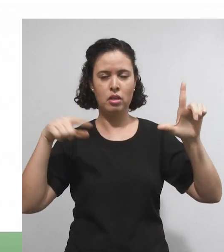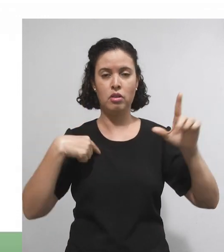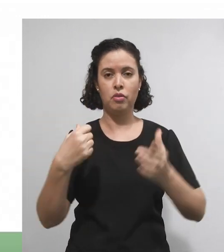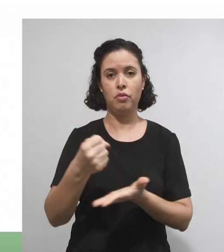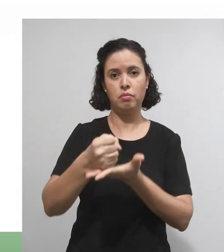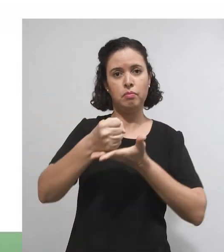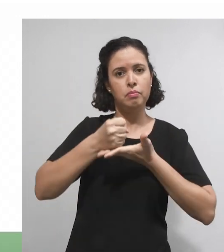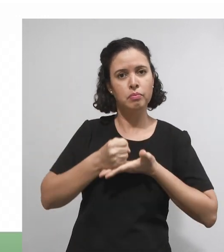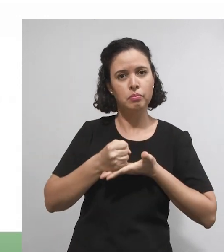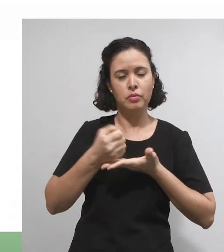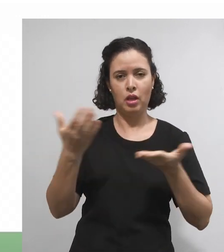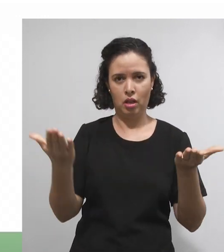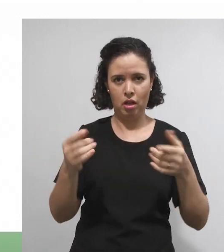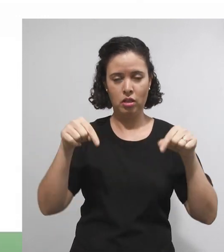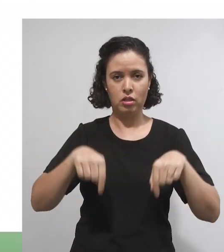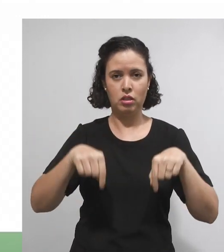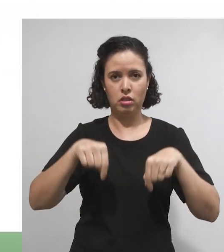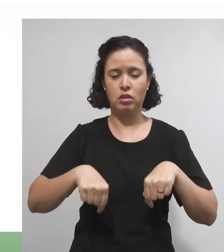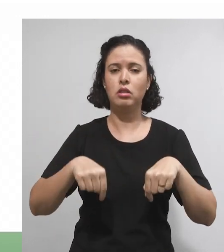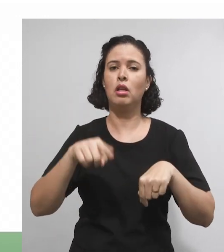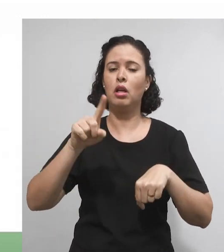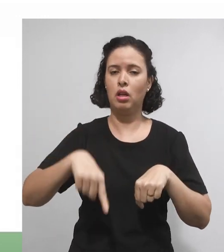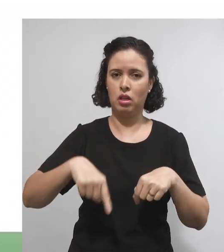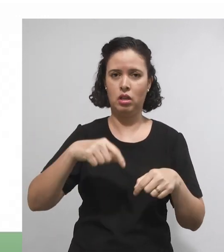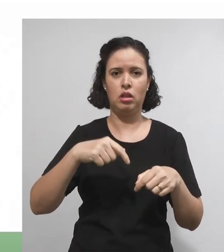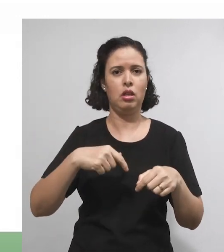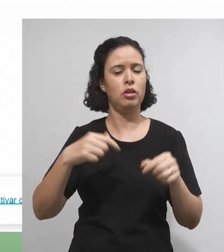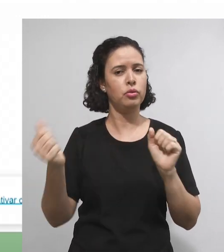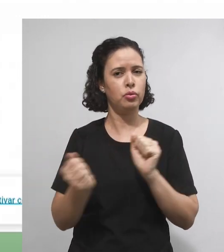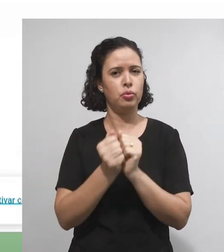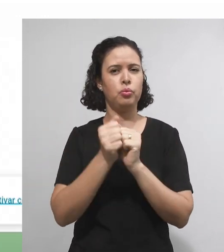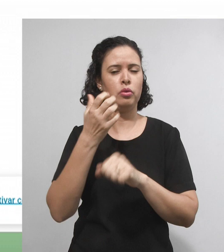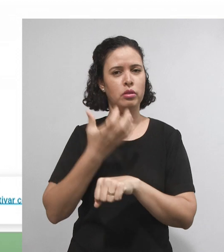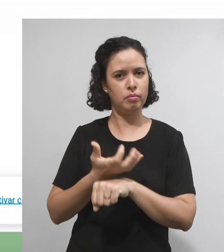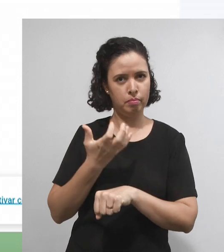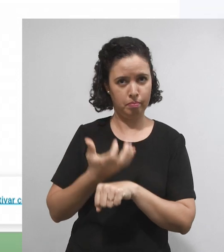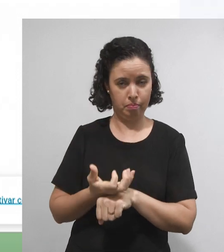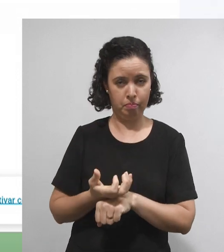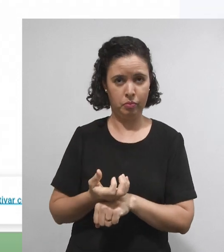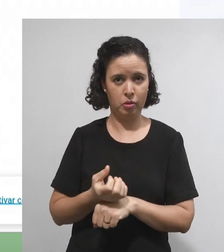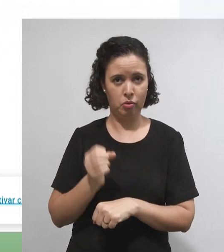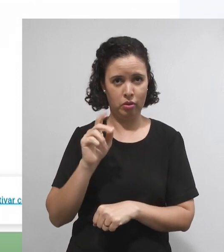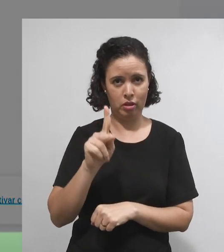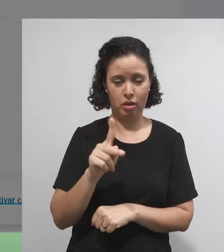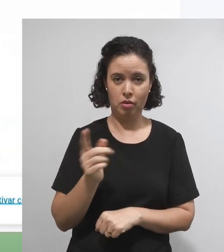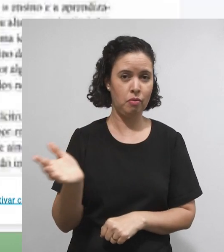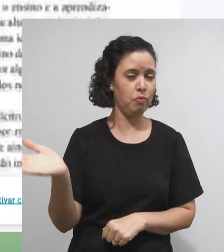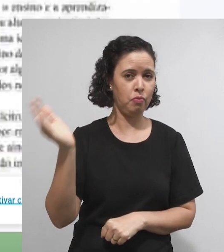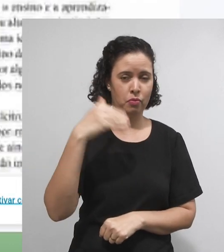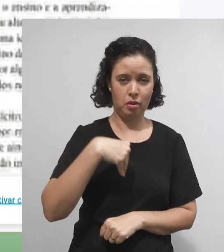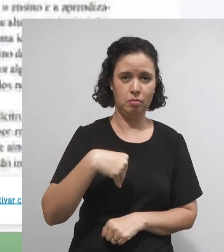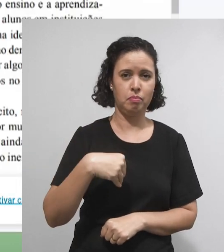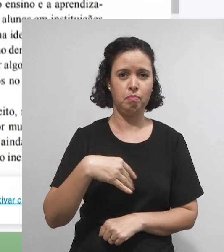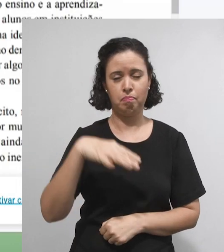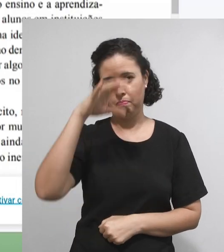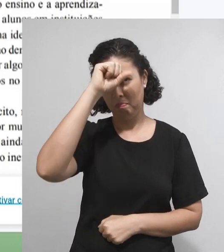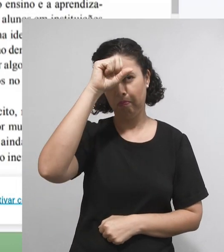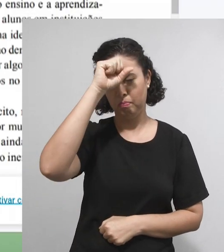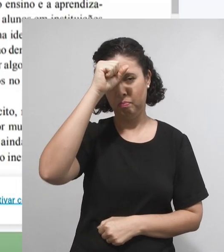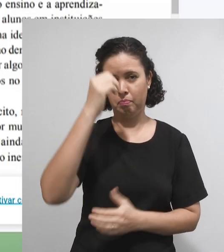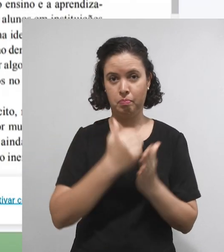um norte na nossa jornada, na nossa trilha, na nossa caminhada. Então, pegando a mochilinha aí do